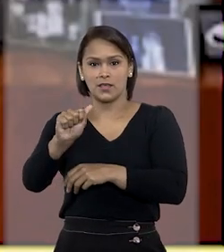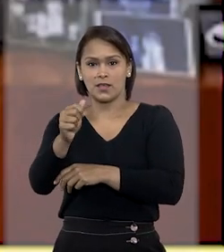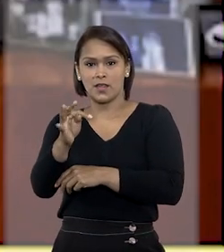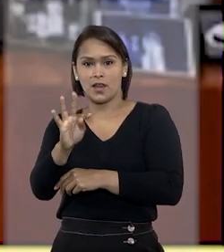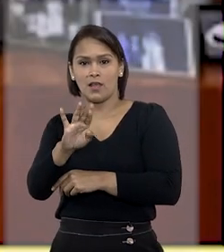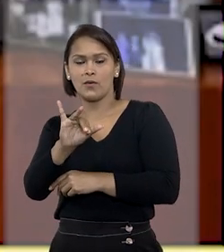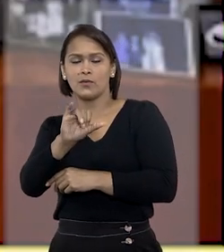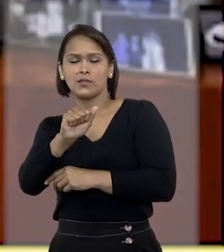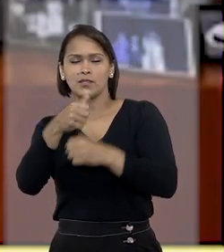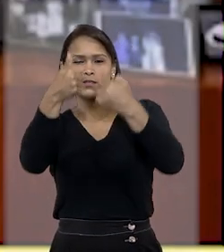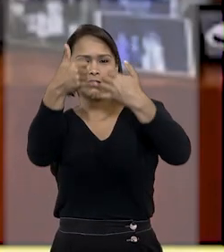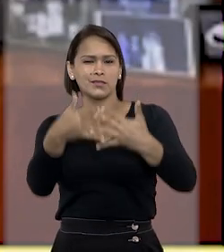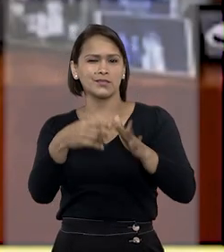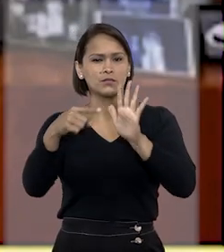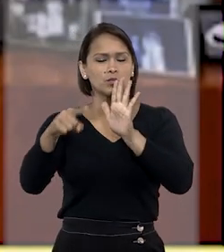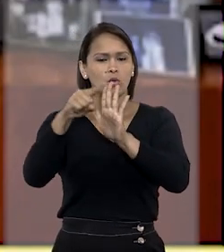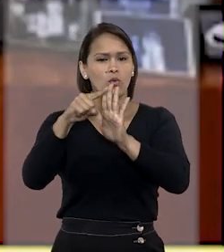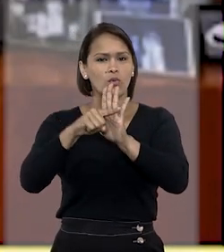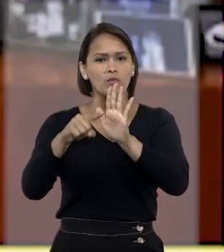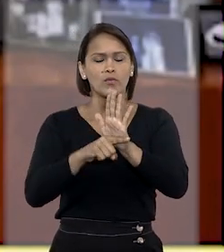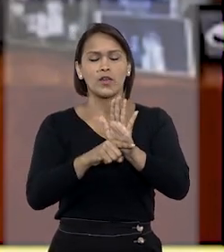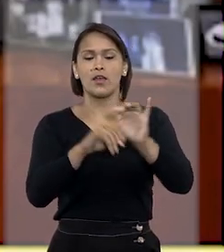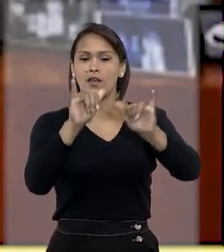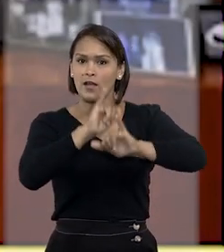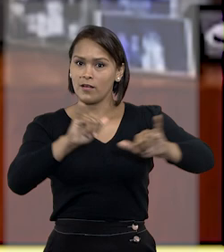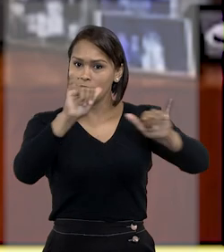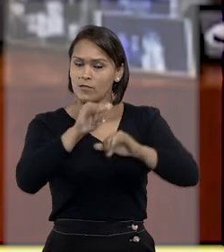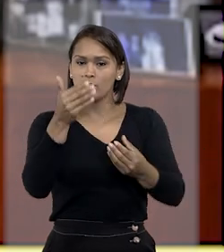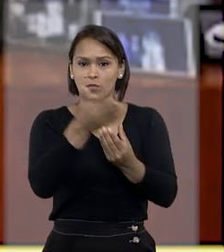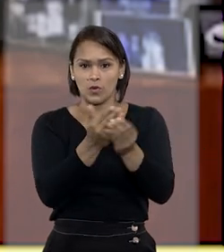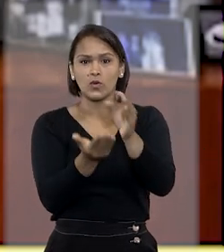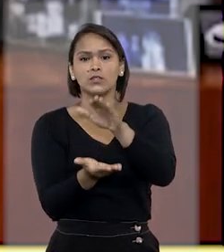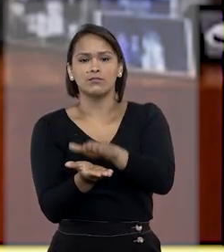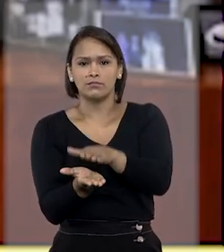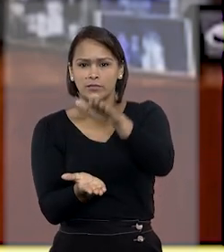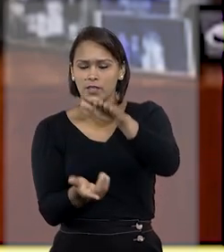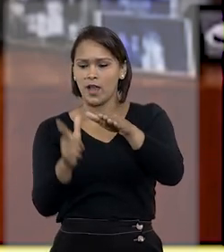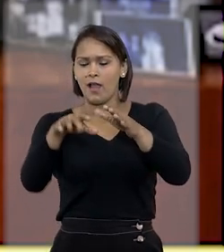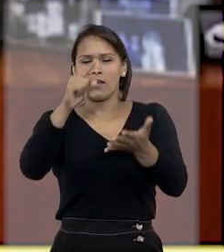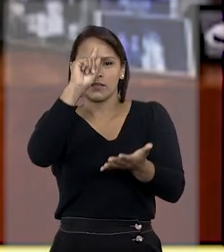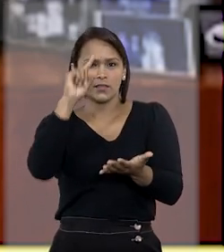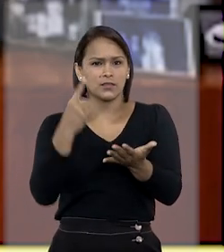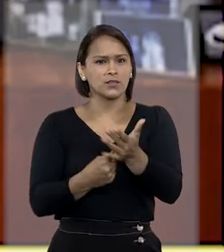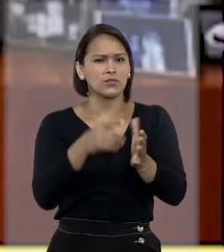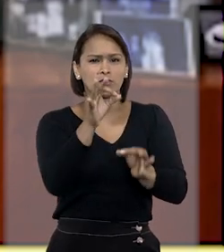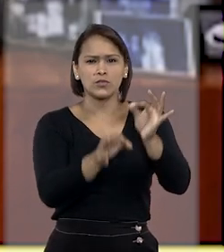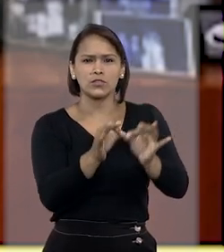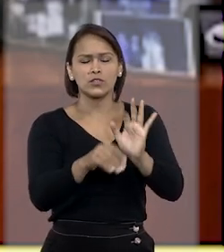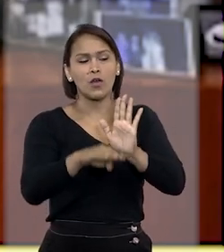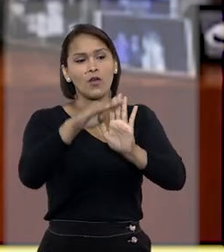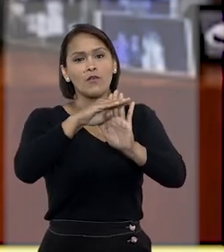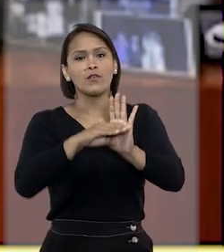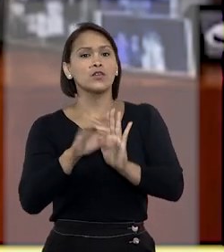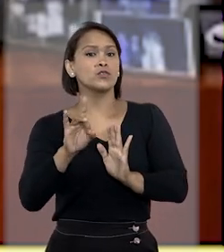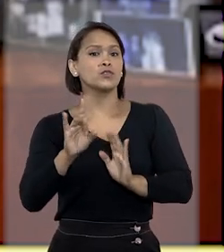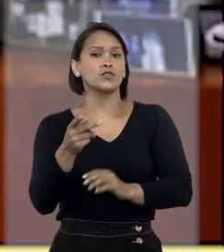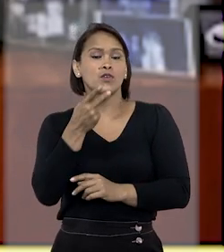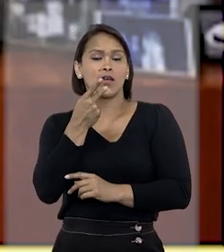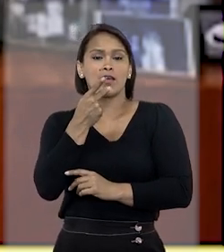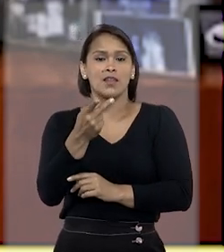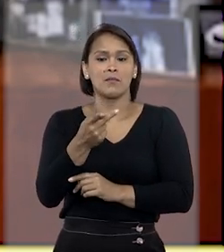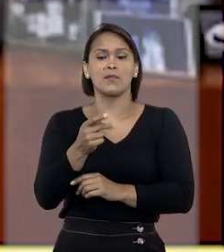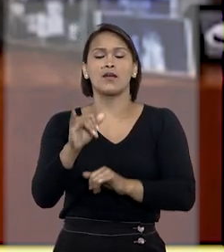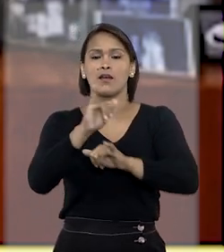Ministra Laurita Vaz relatora do caso apontou que segundo as informações do processo a decisão judicial não foi respaldada apenas